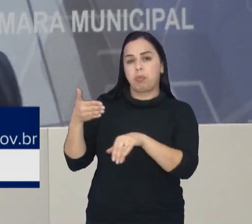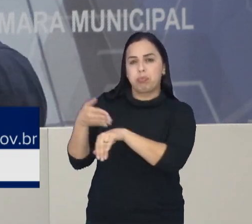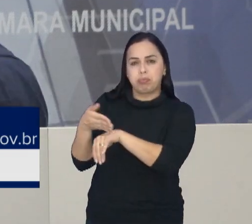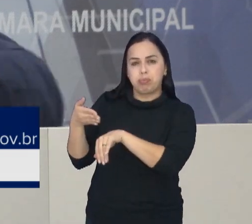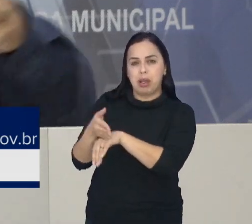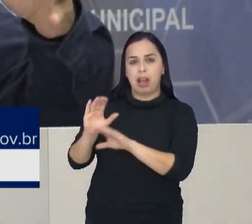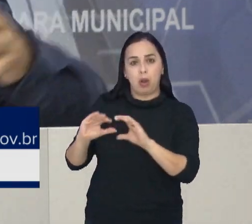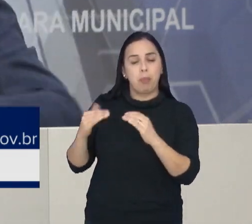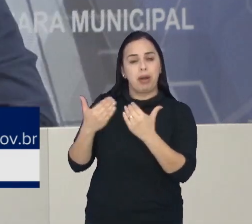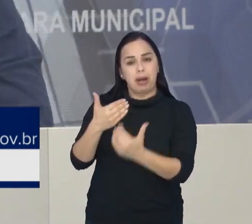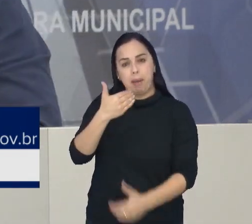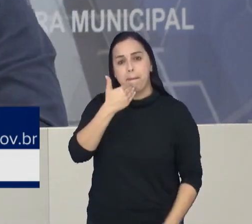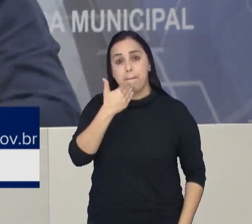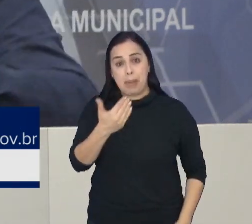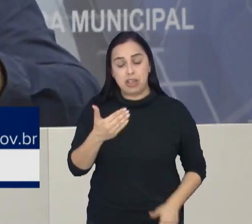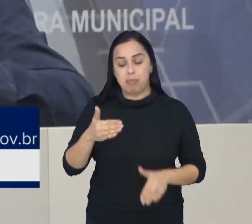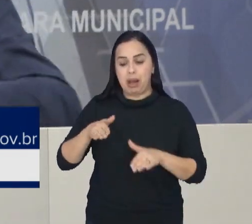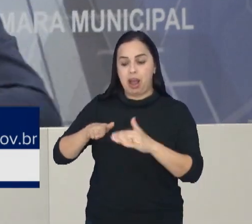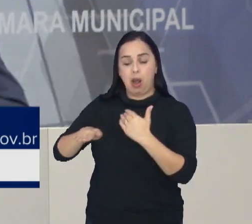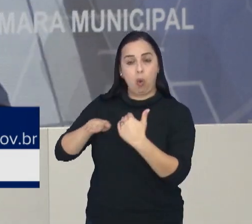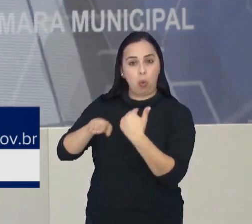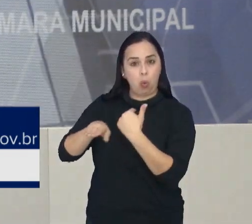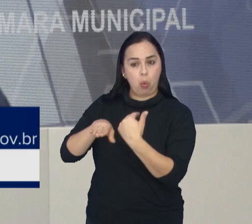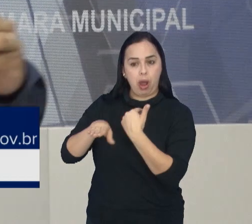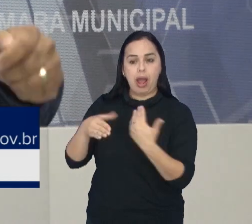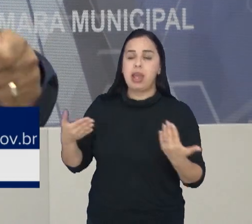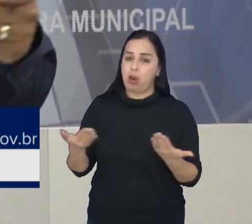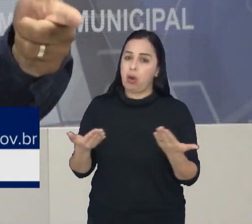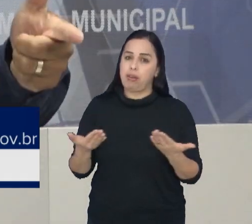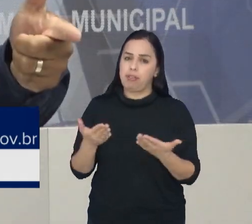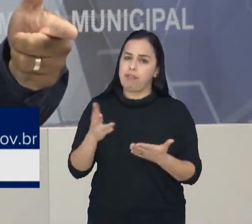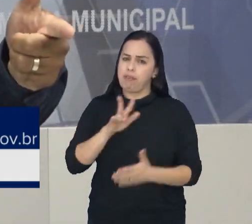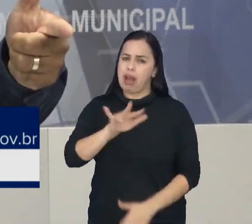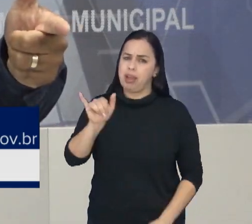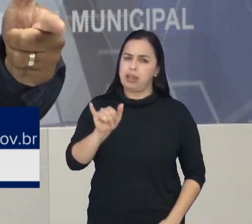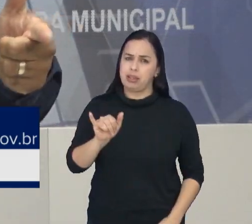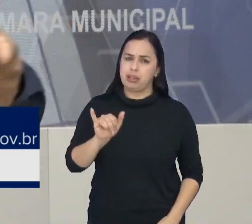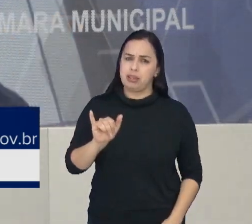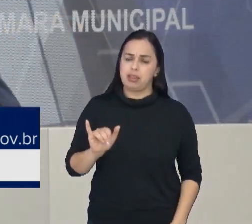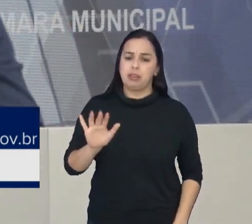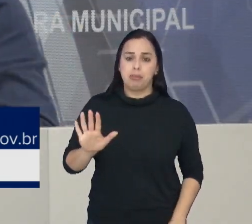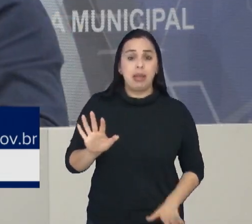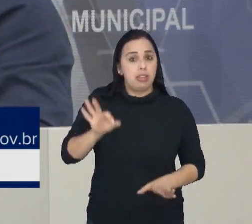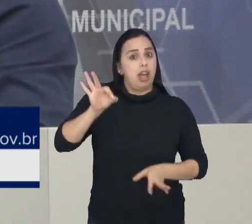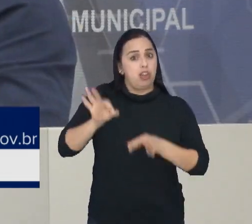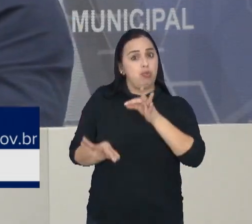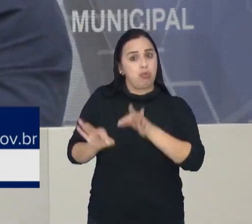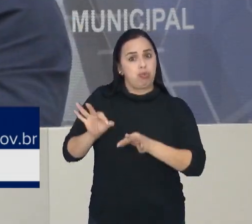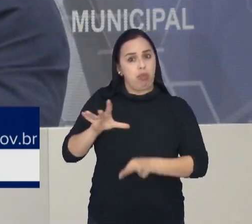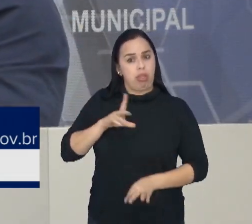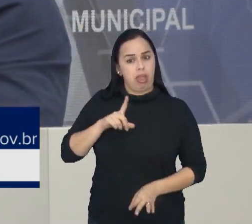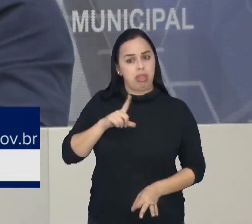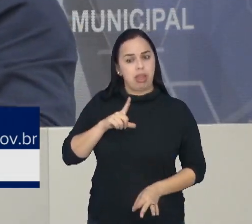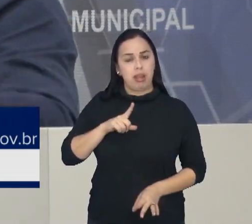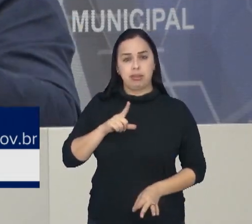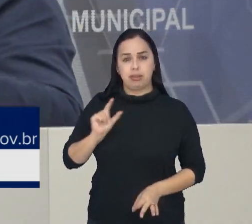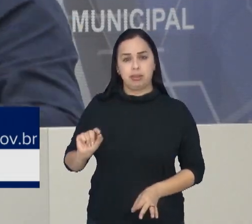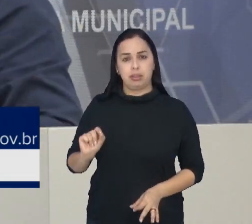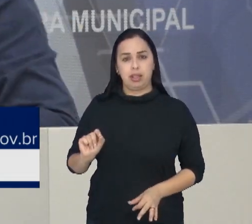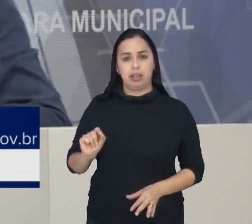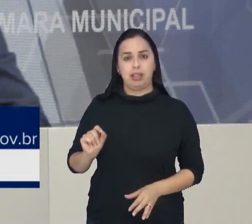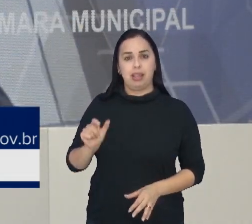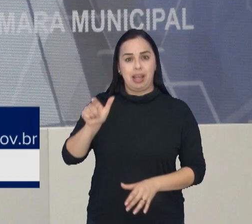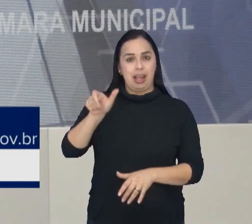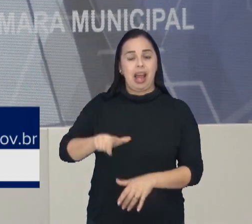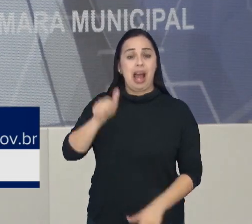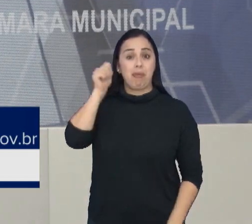tempo pede uma duplicação da via e agora vai acontecer. E é justo o que foi feito aqui, que vai dar àquela senhora que